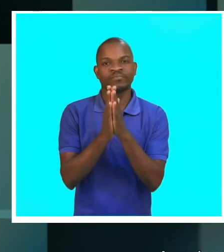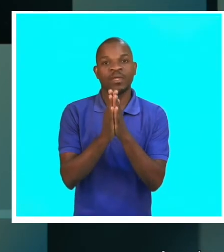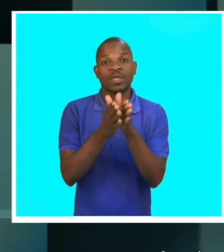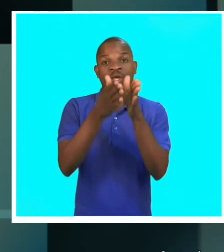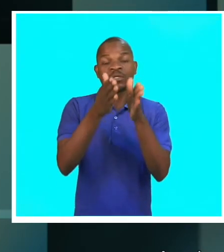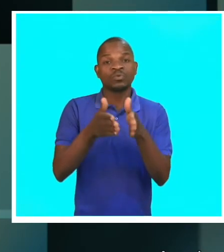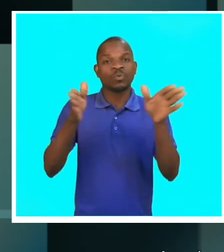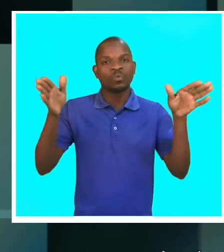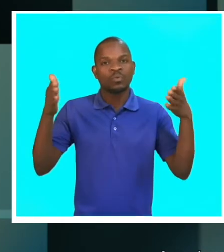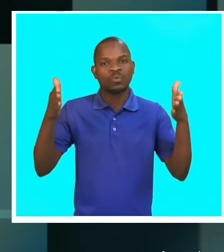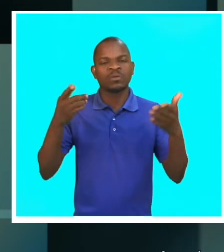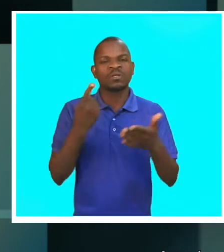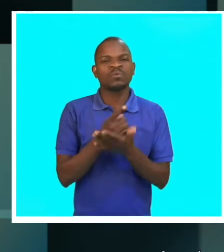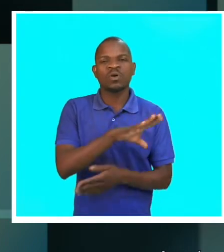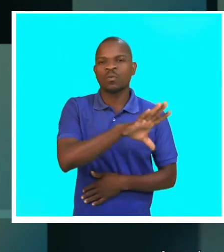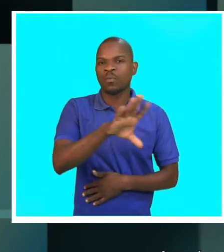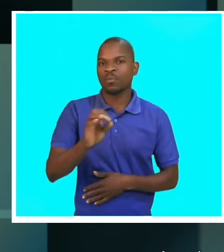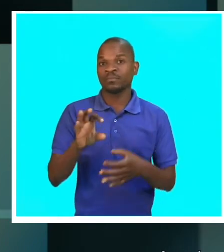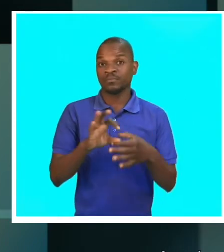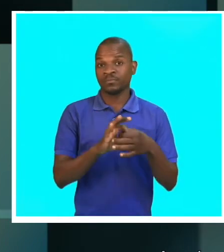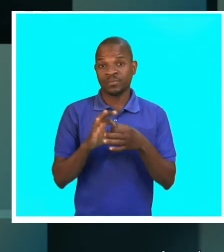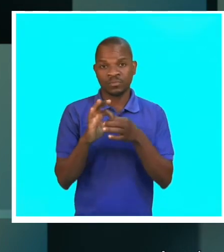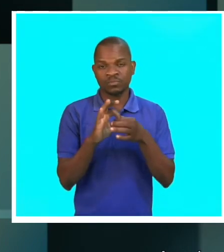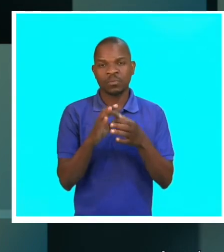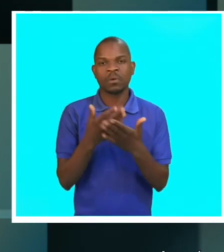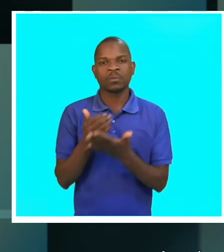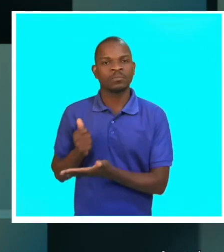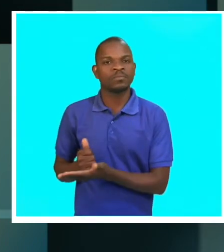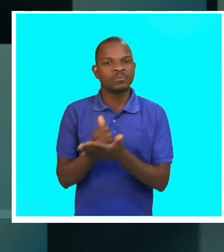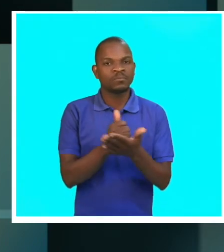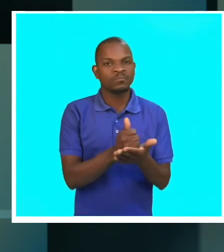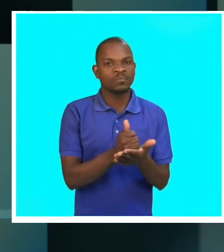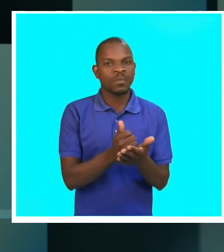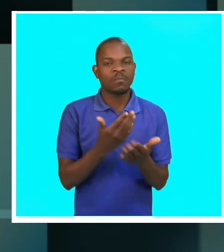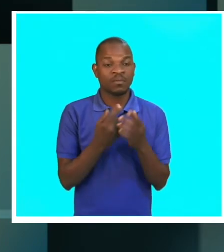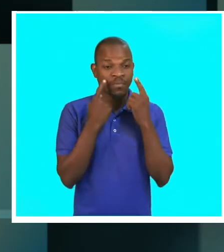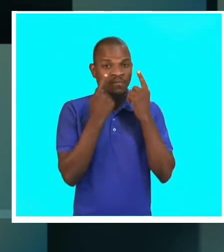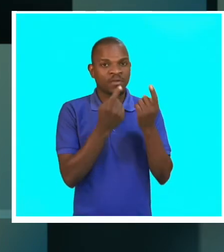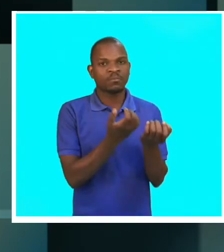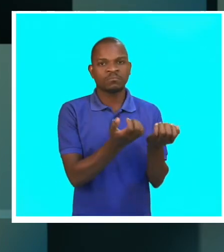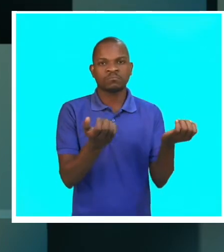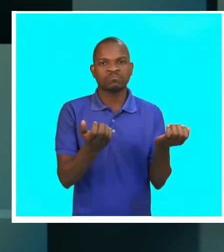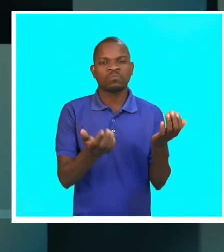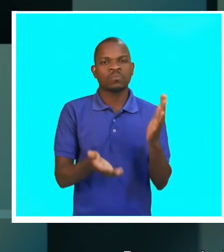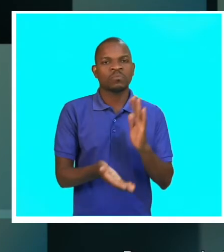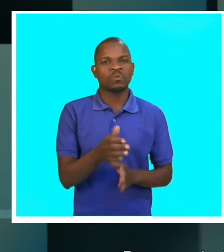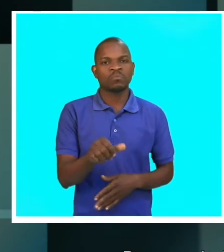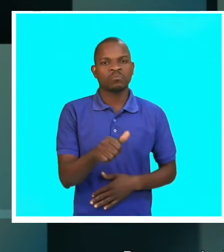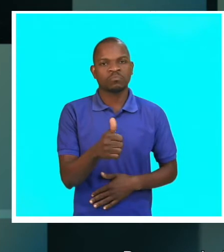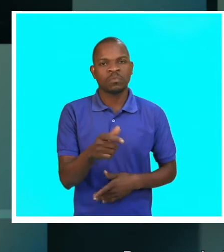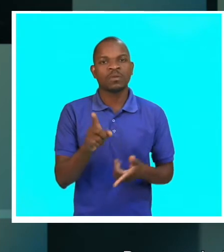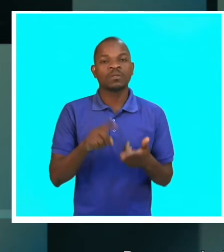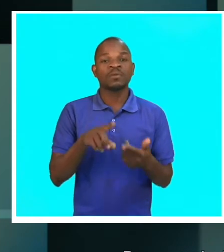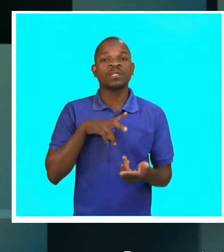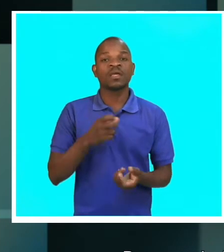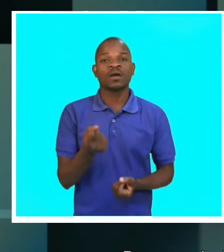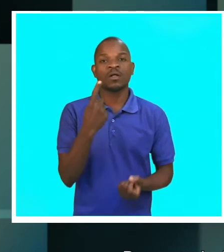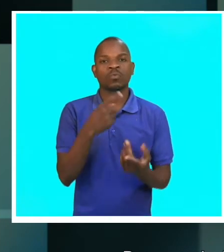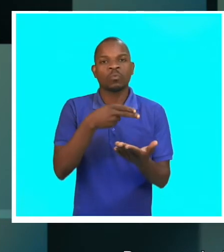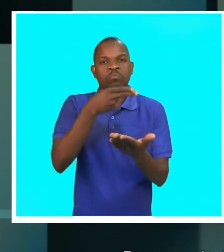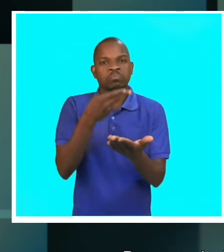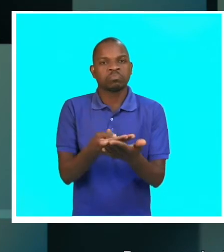empresários, devem ser unidos, devemos apoiar para ver se as crianças nunca podem deixar. Veja lá hoje criança de